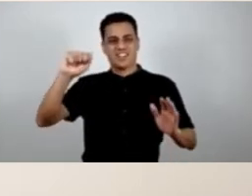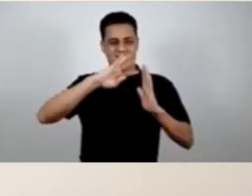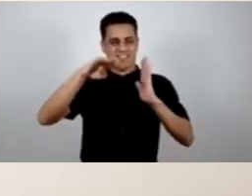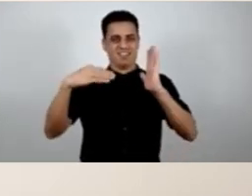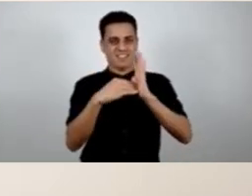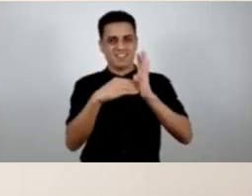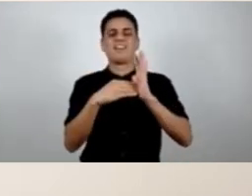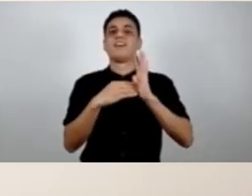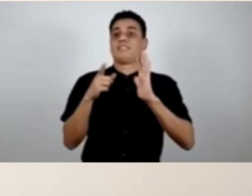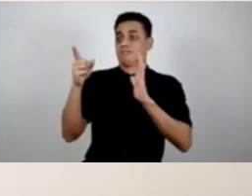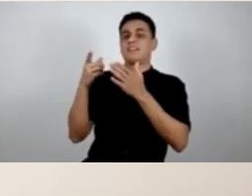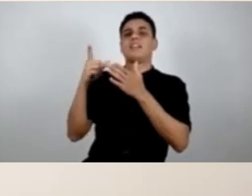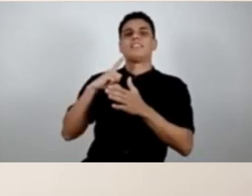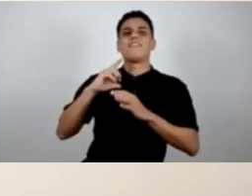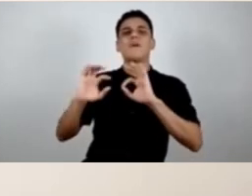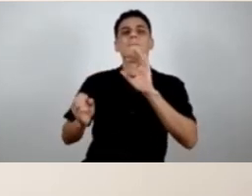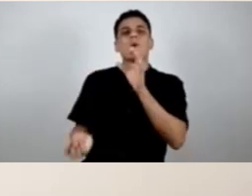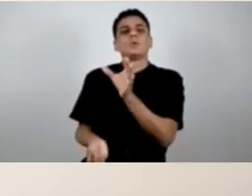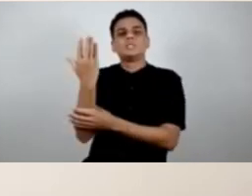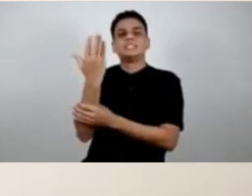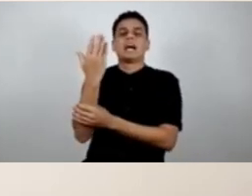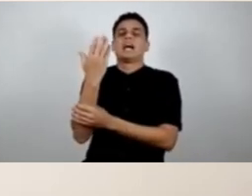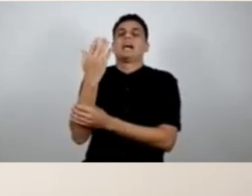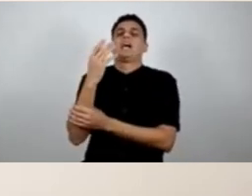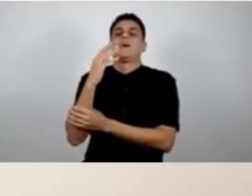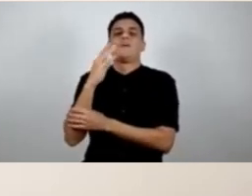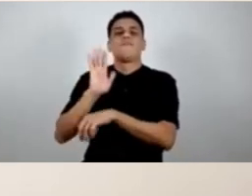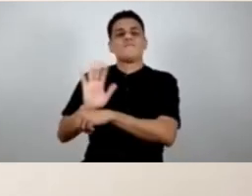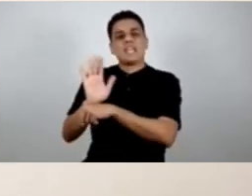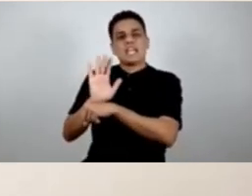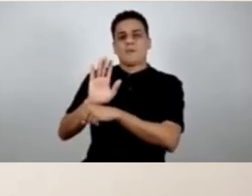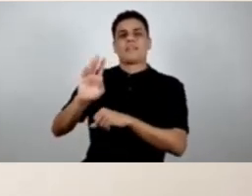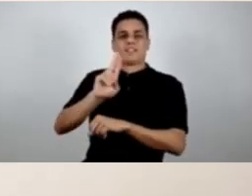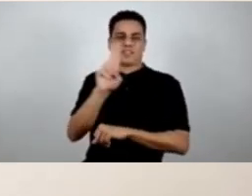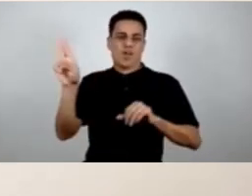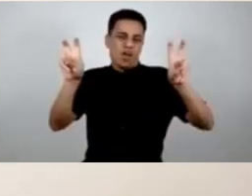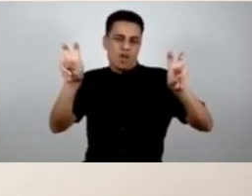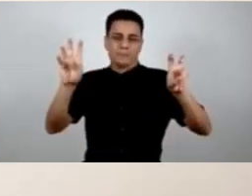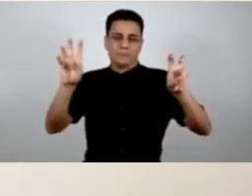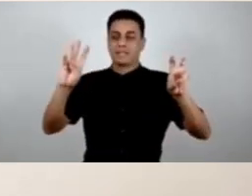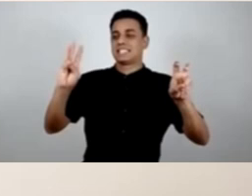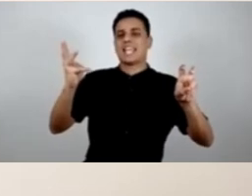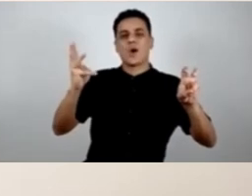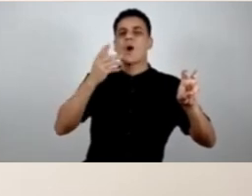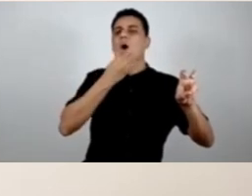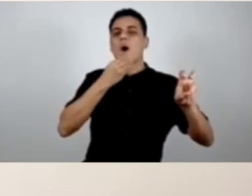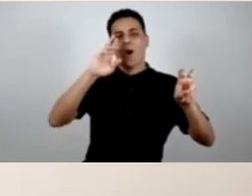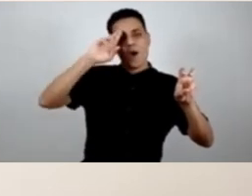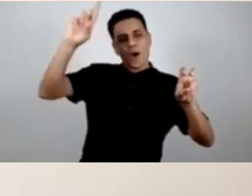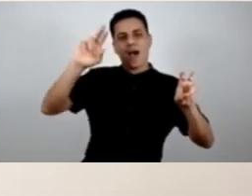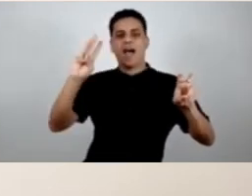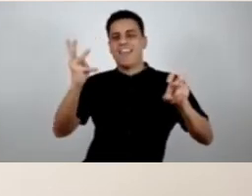Anéis, foi uma produção de quase US$300 milhões na época, né? Ganhou 17 Oscars.